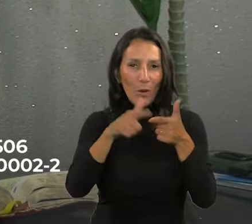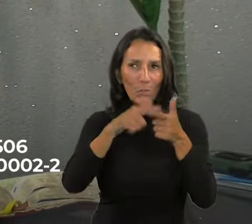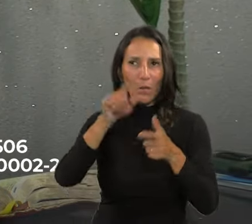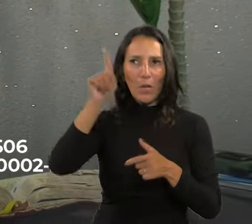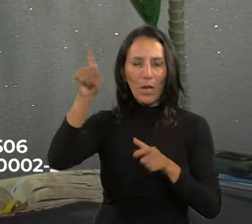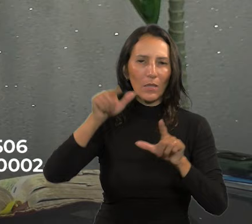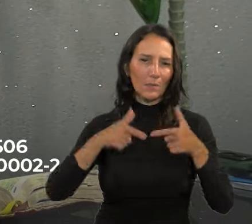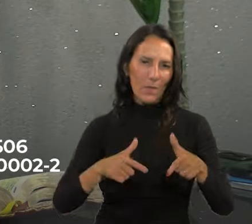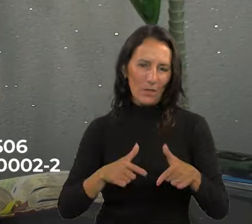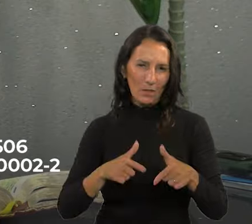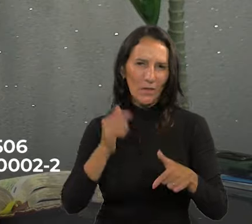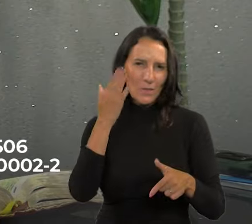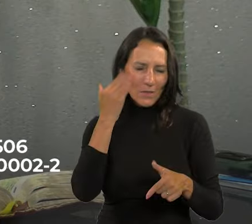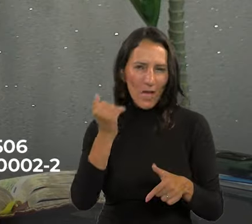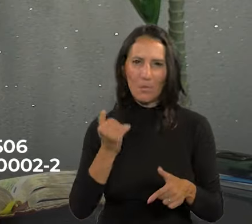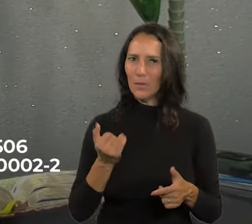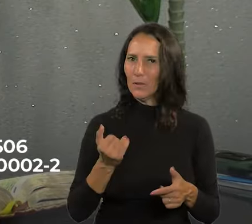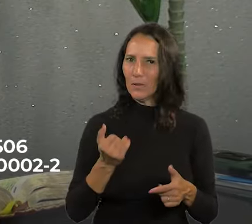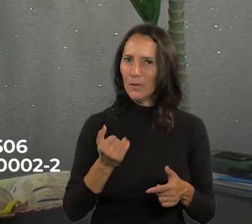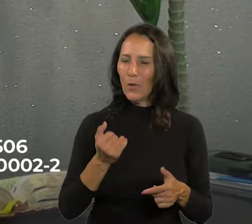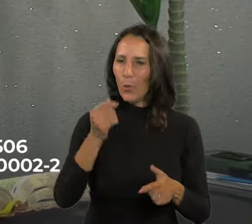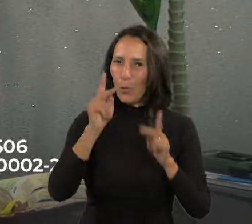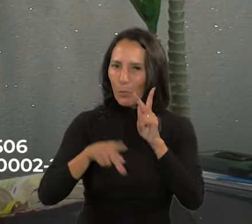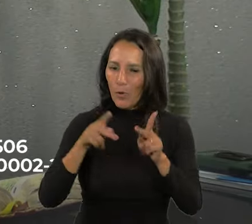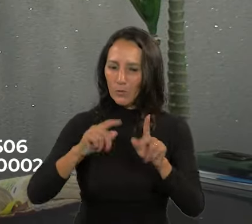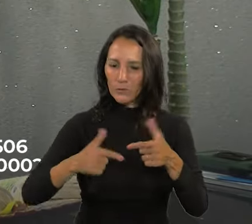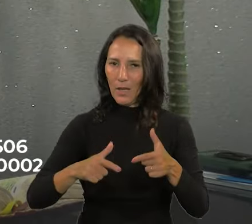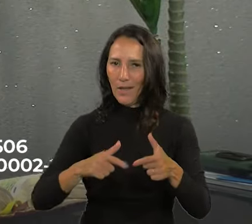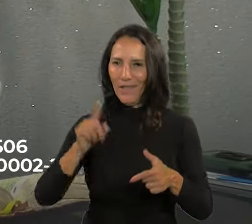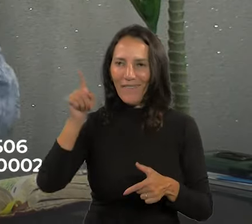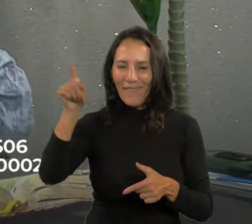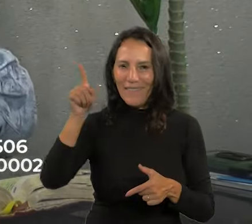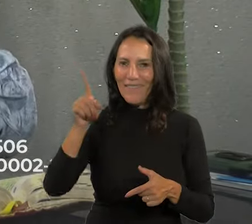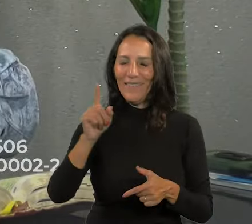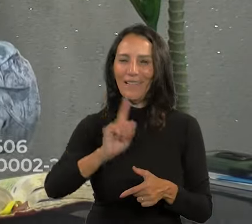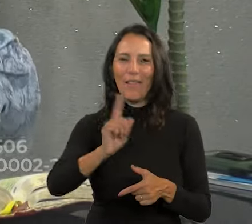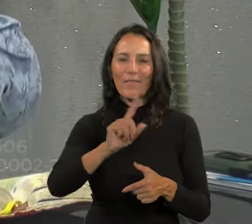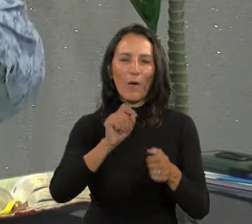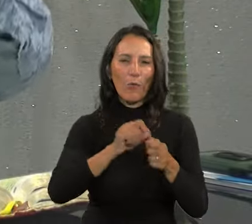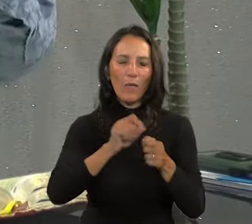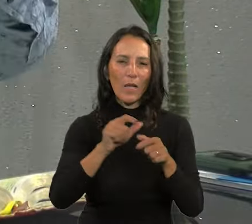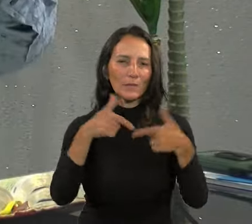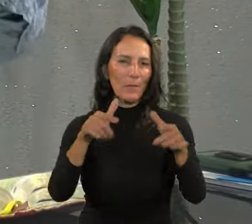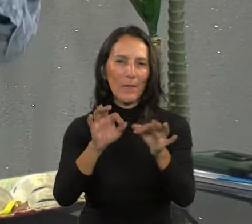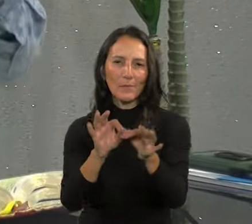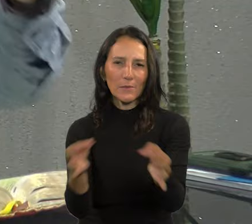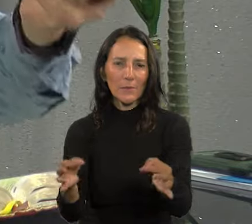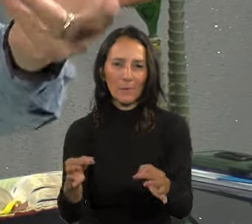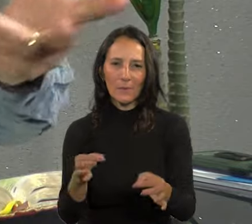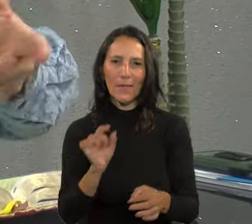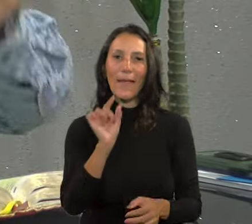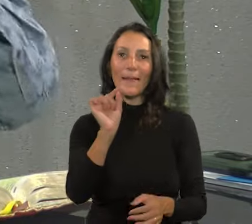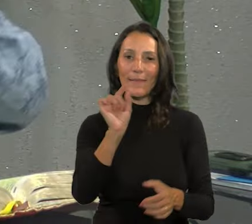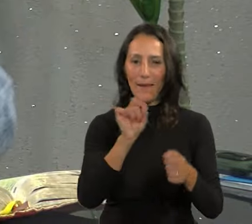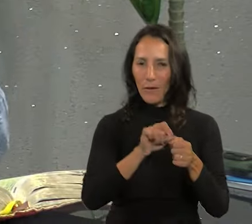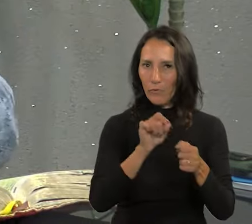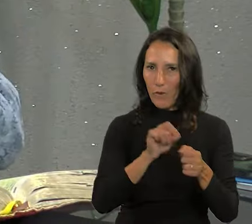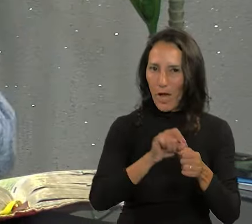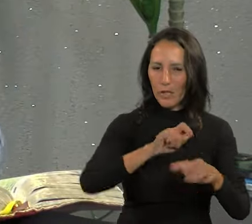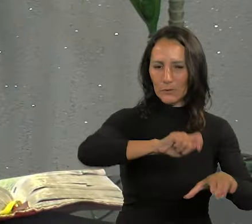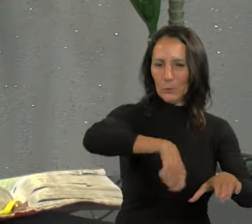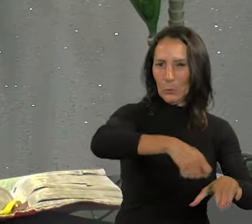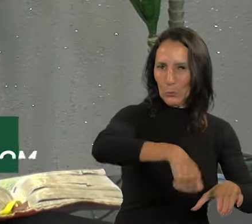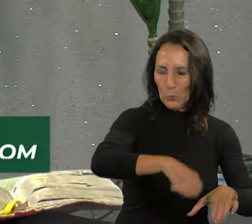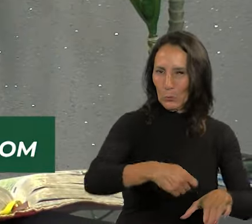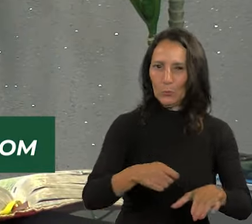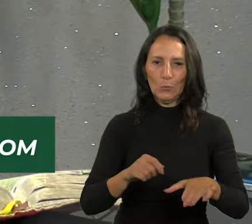na panela. O judeu pode ser o mestre cuca, o da cozinha, aquele que controla a comida, mas ele não põe a mão